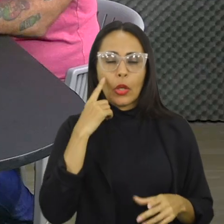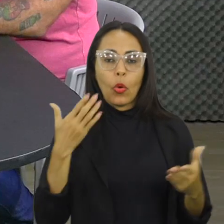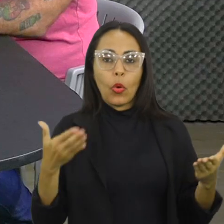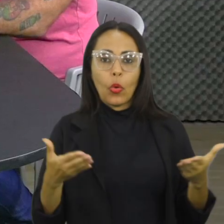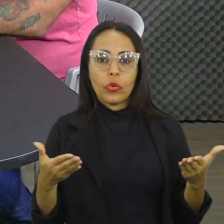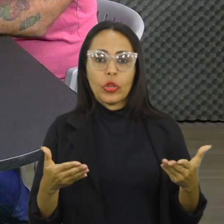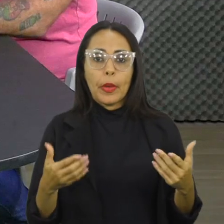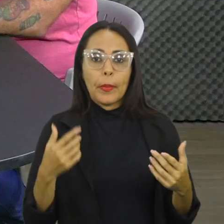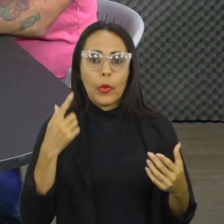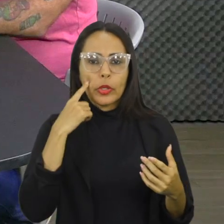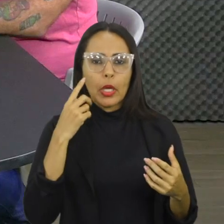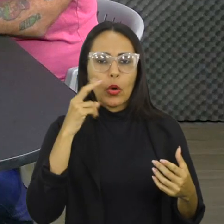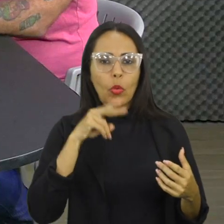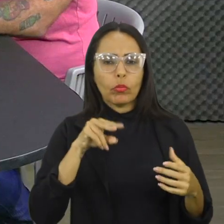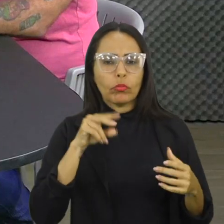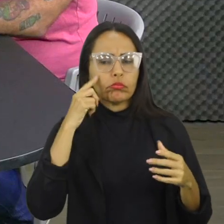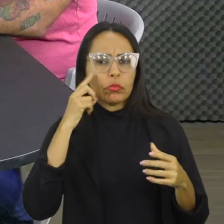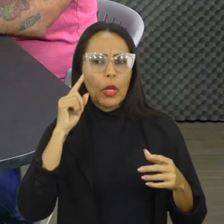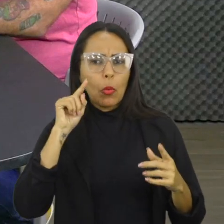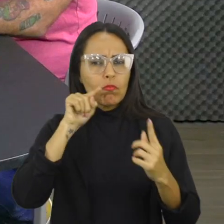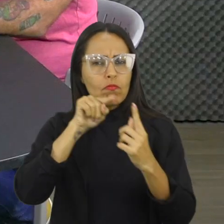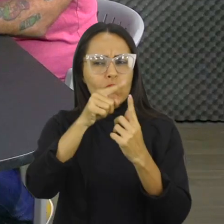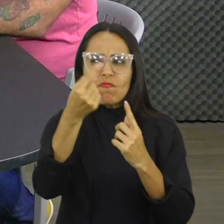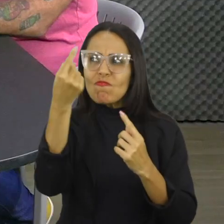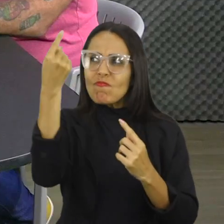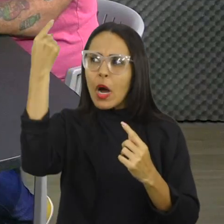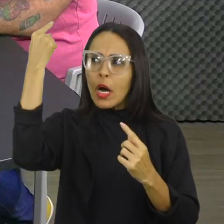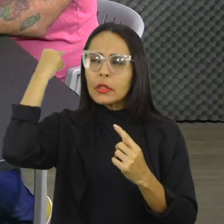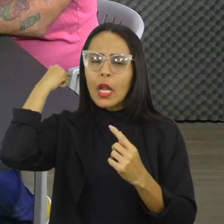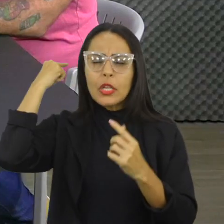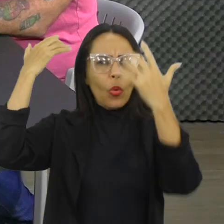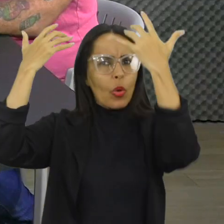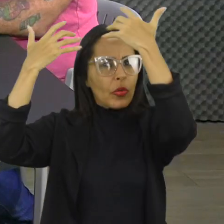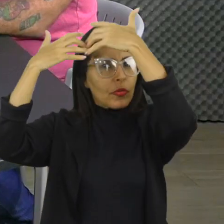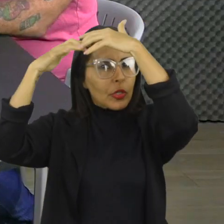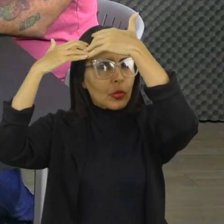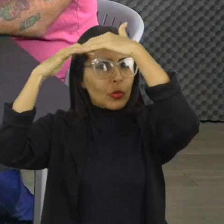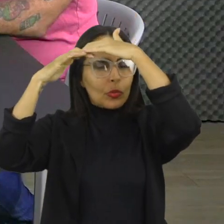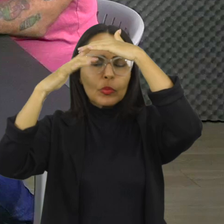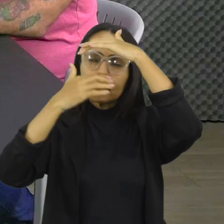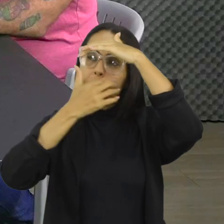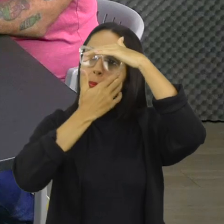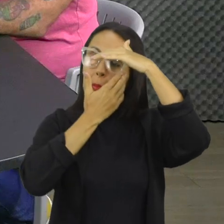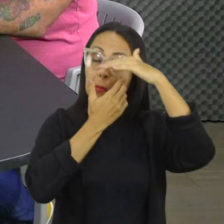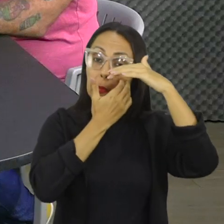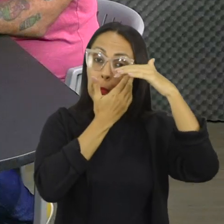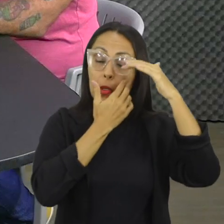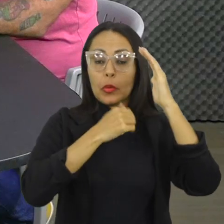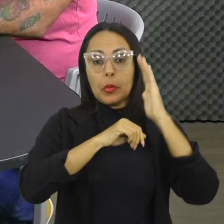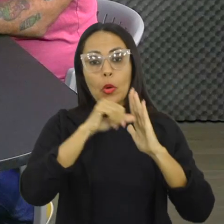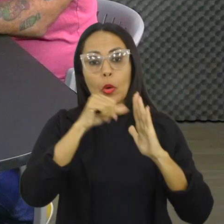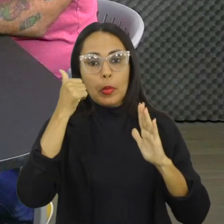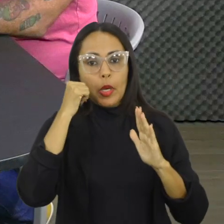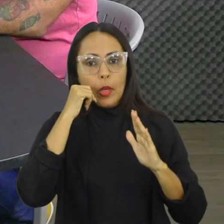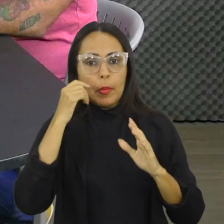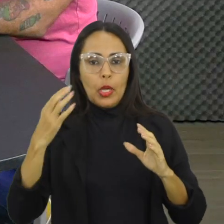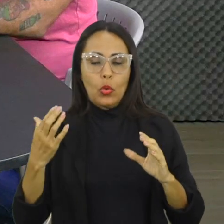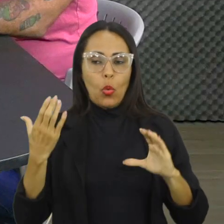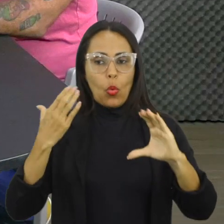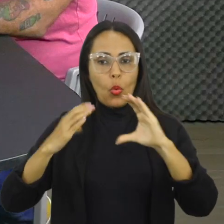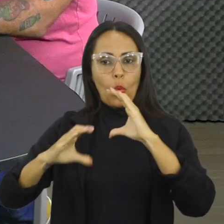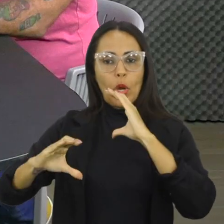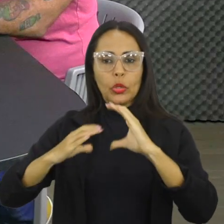né? Porque eu olho para trás e reflito sobre eles. Mas o meu primeiro primeiro